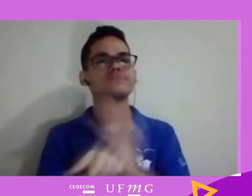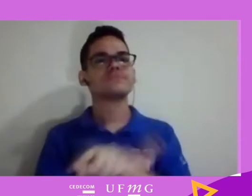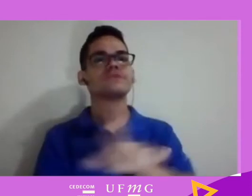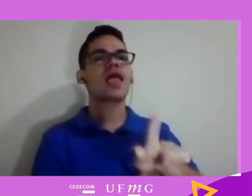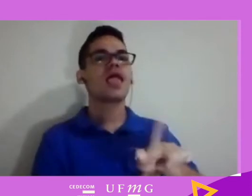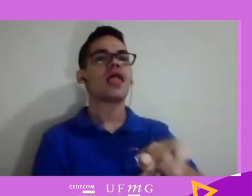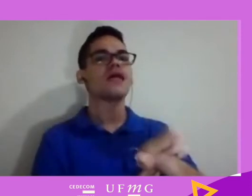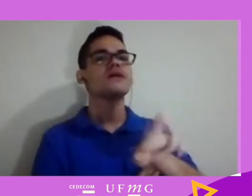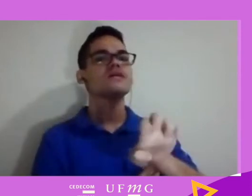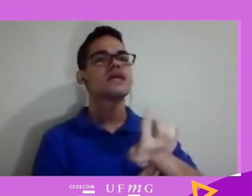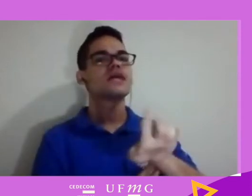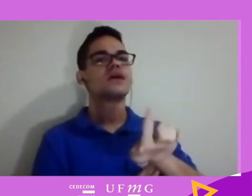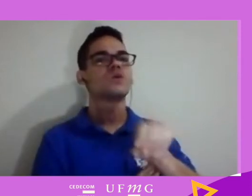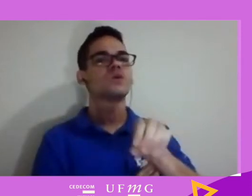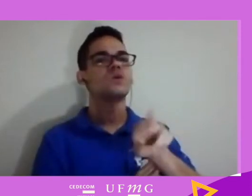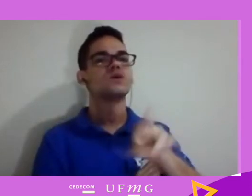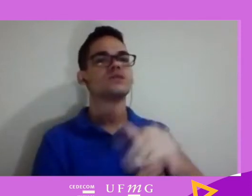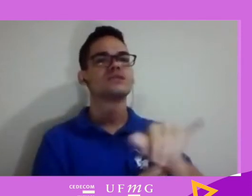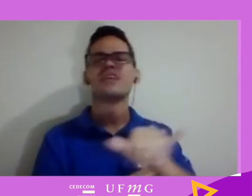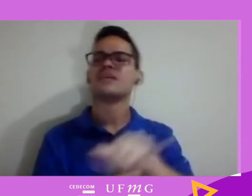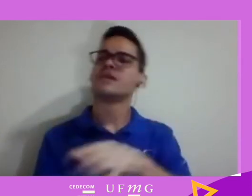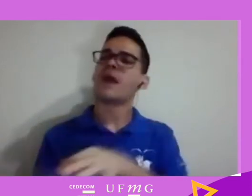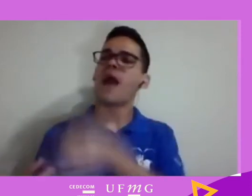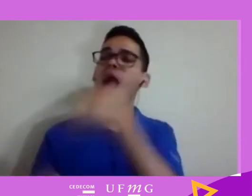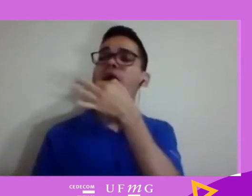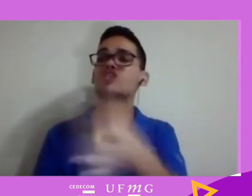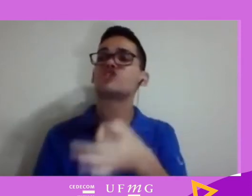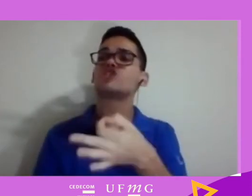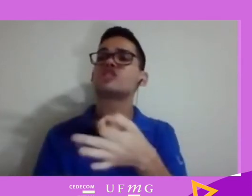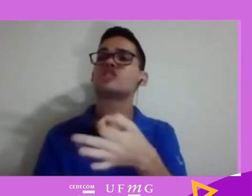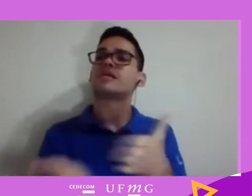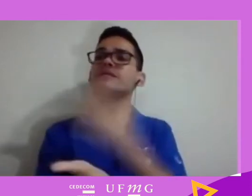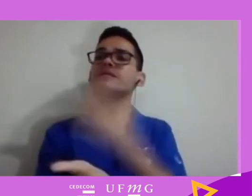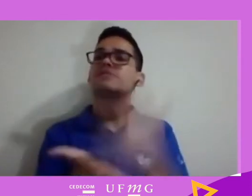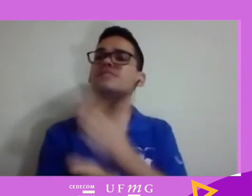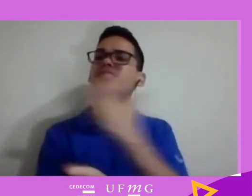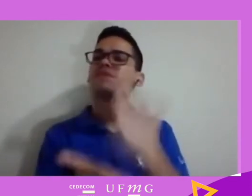breve, é uma pergunta do Gregory. Ele pergunta sobre indicações